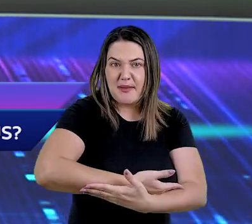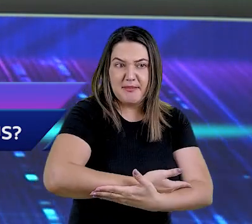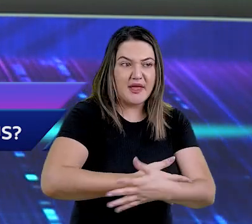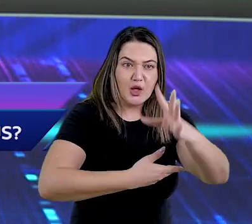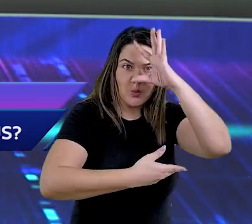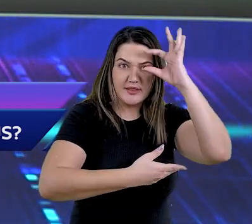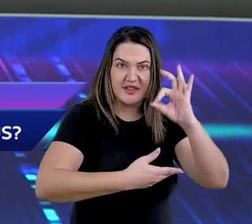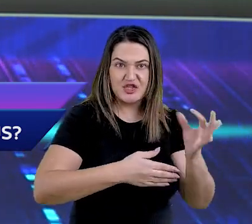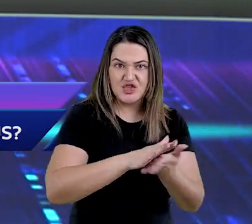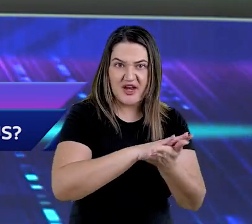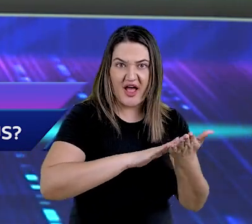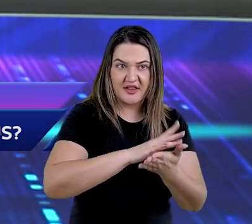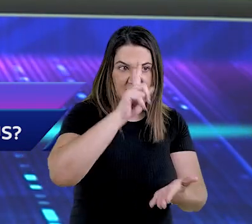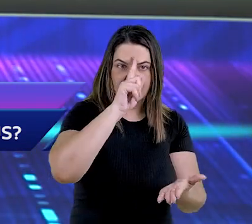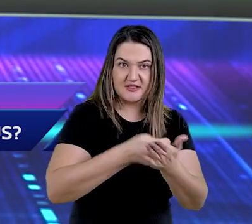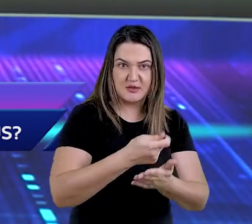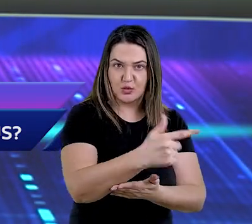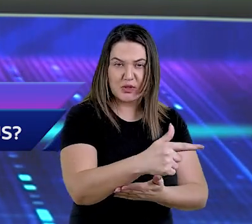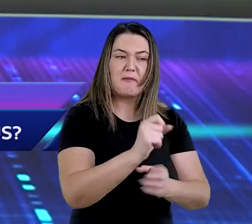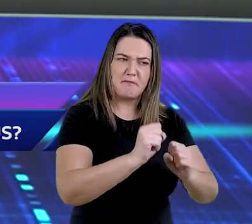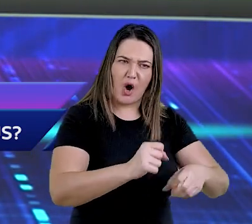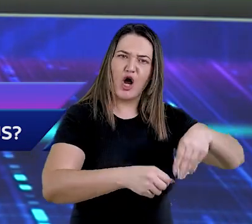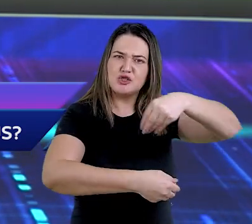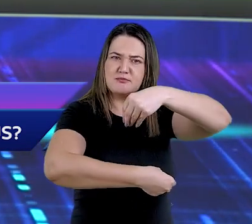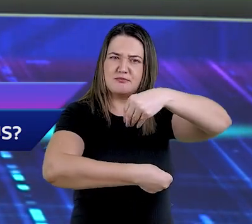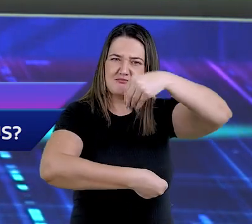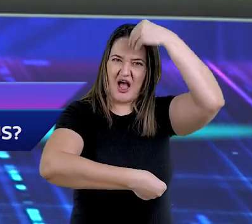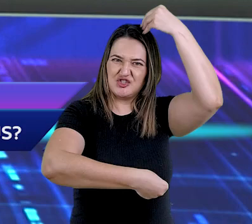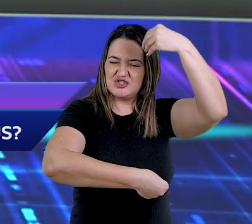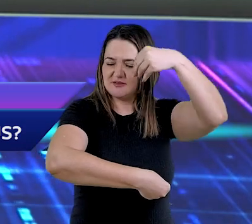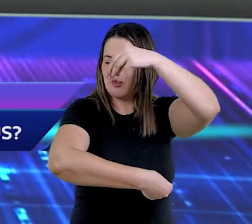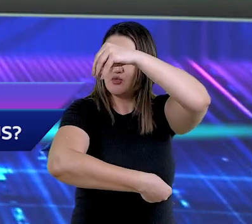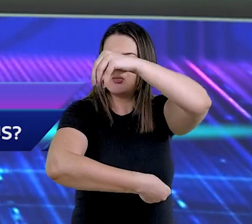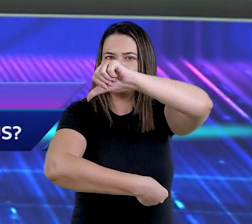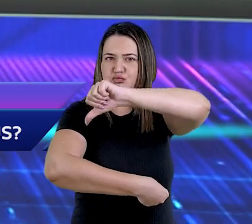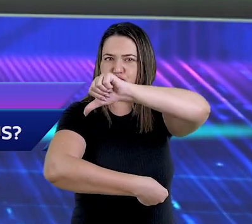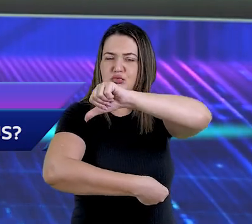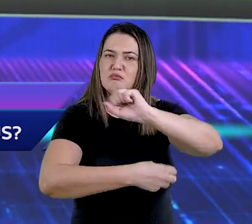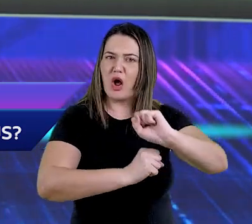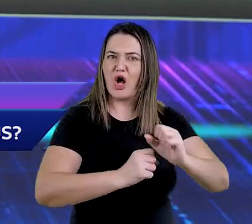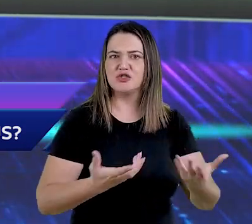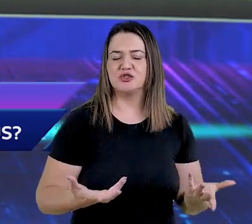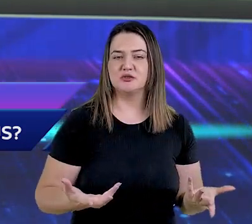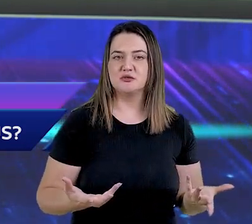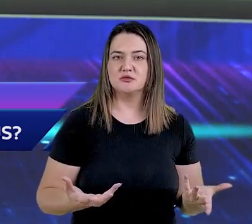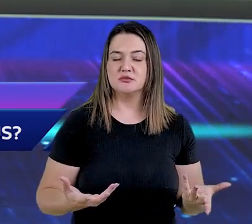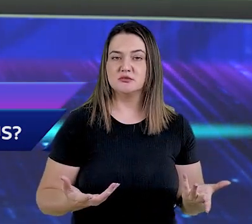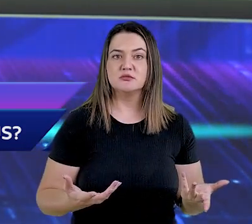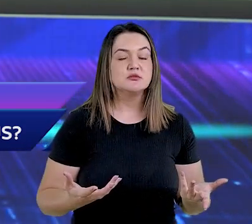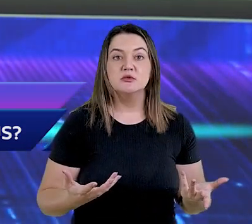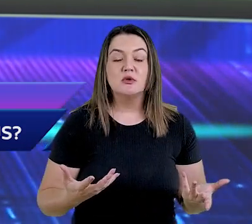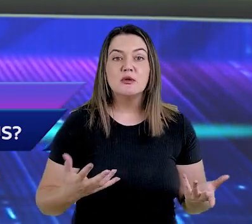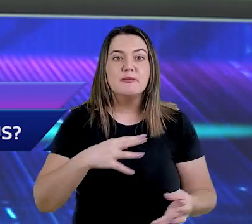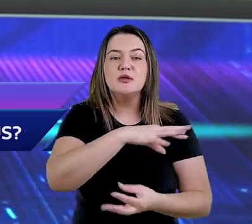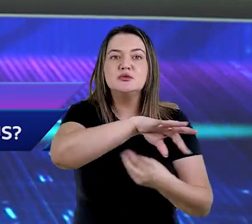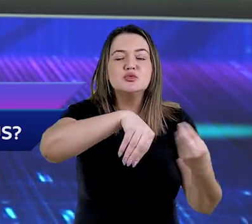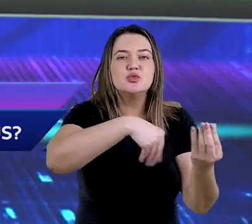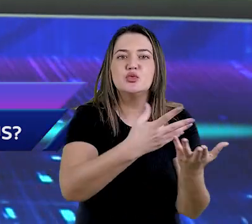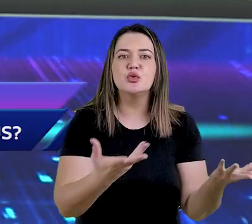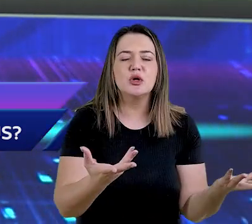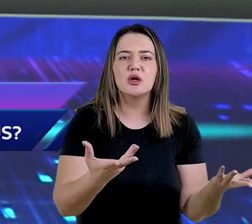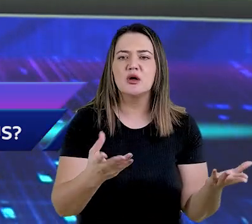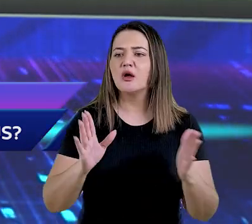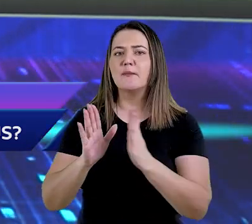salvação está estendida para todos aqueles que fazem a vontade de Deus. Deus nos revela a verdade.